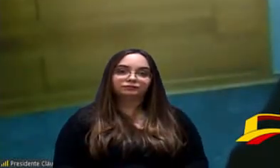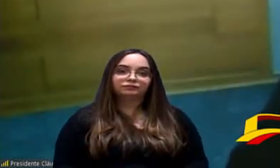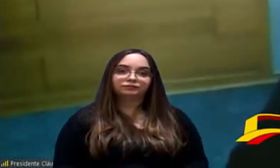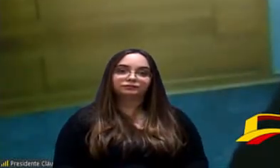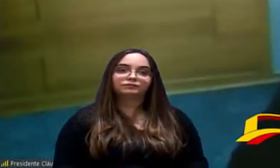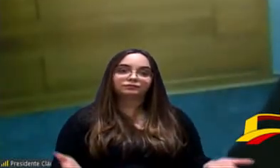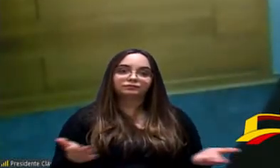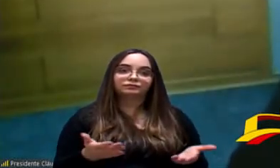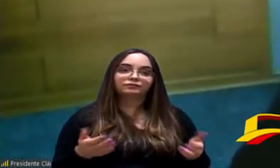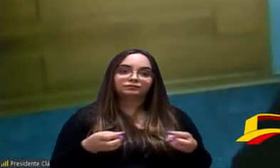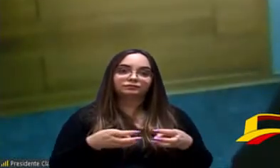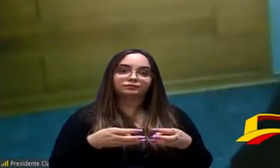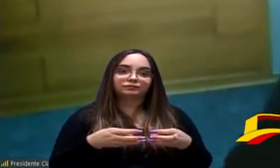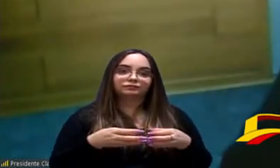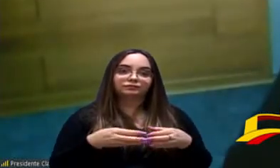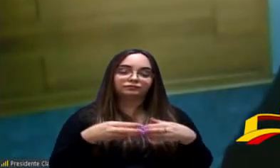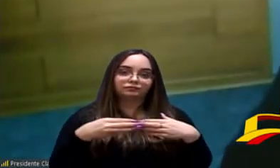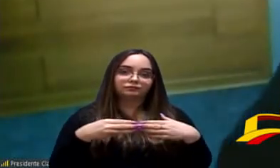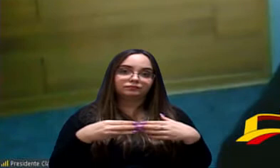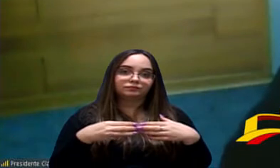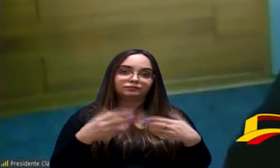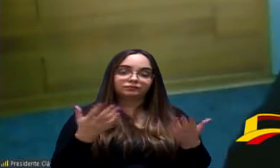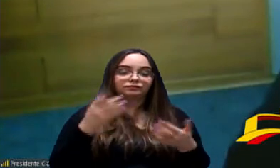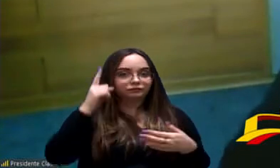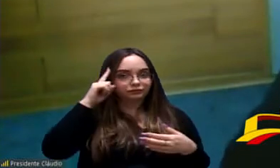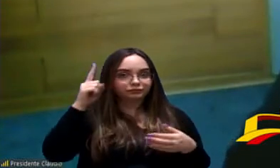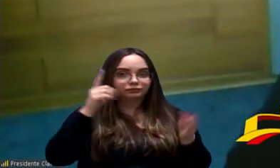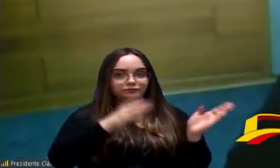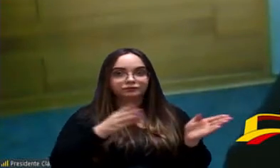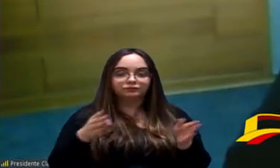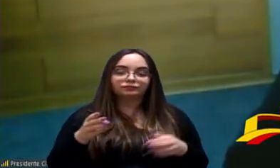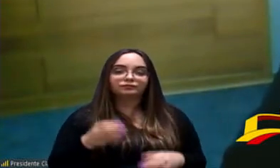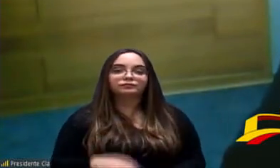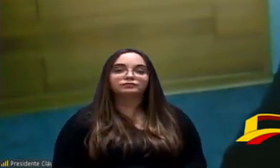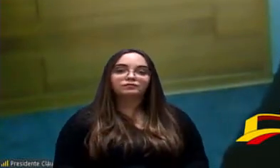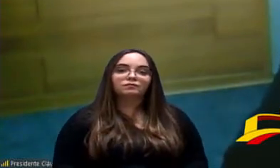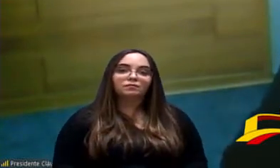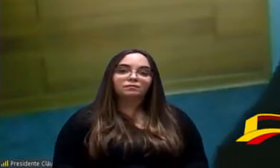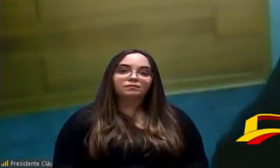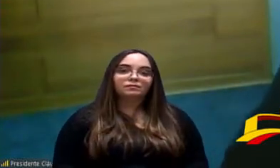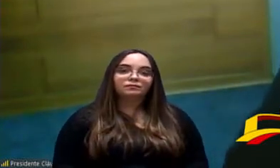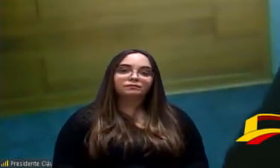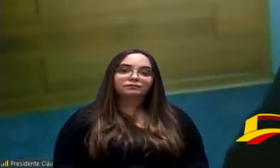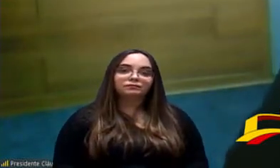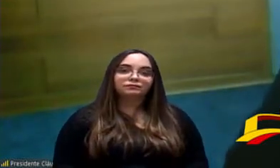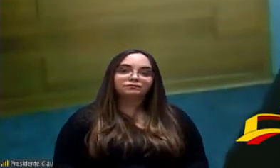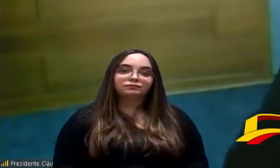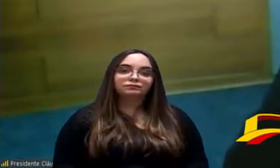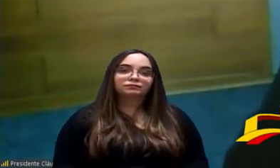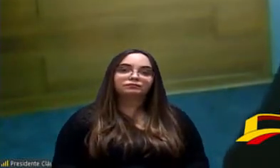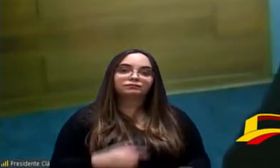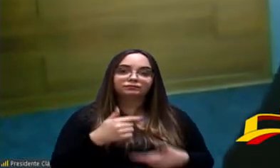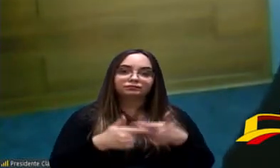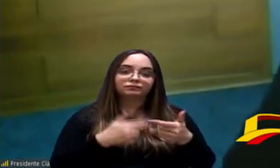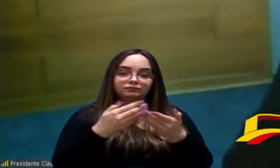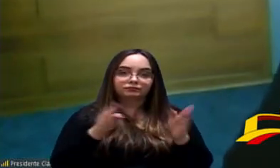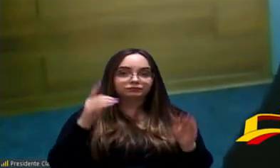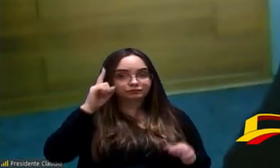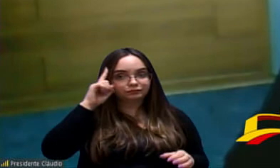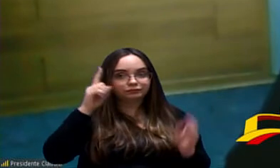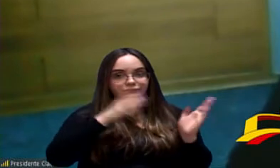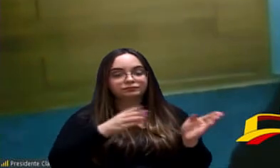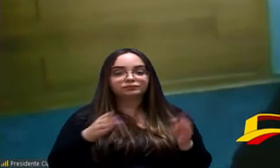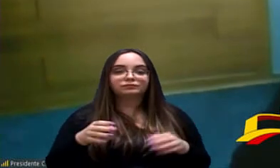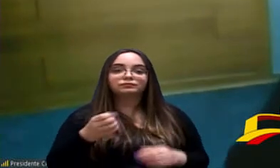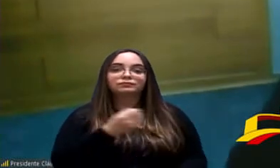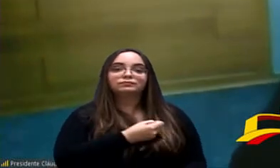Moção, vamos entrar na ordem do dia agora, tendo no regimental, declaro nossos trabalhos abertos para a ordem do dia.